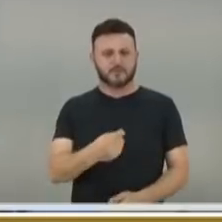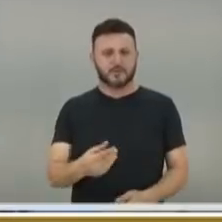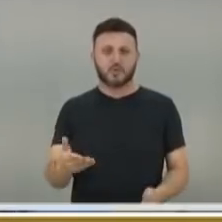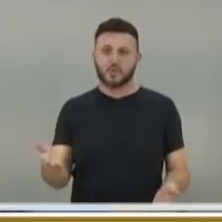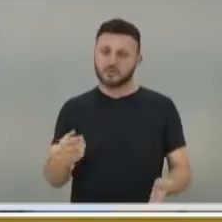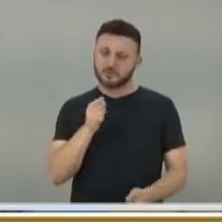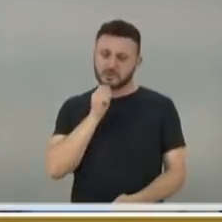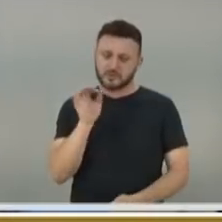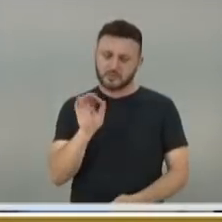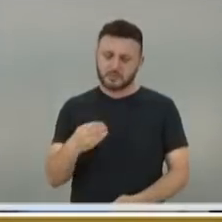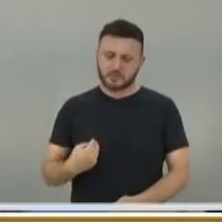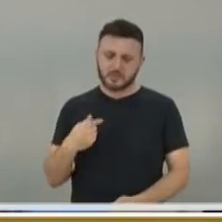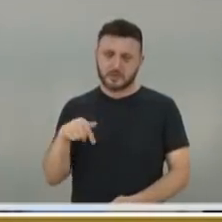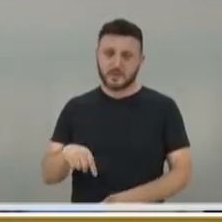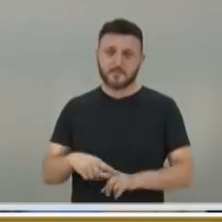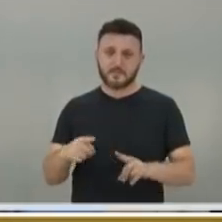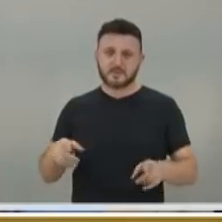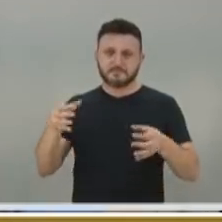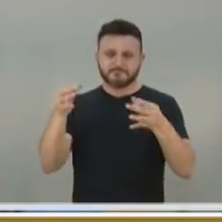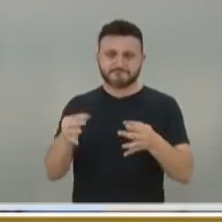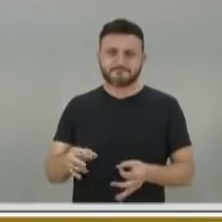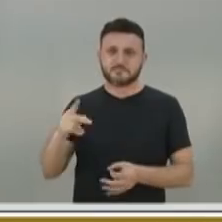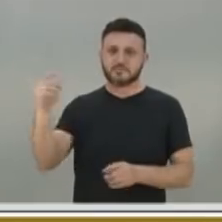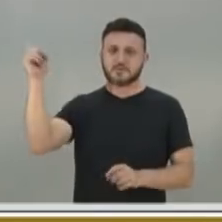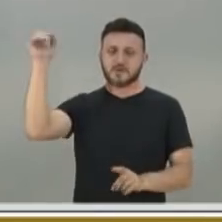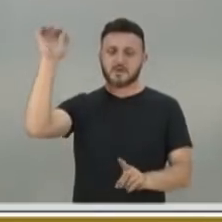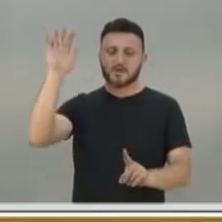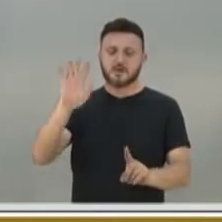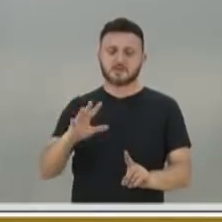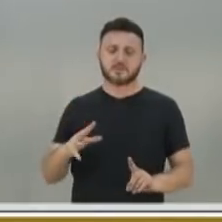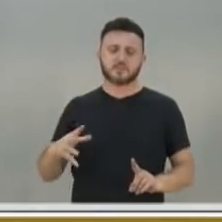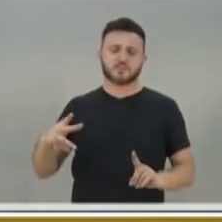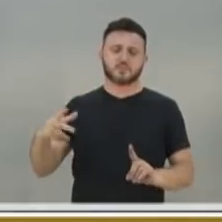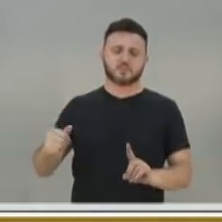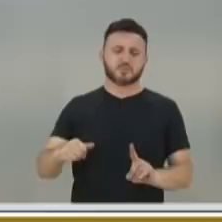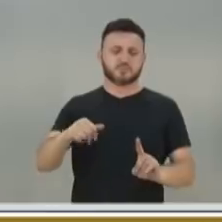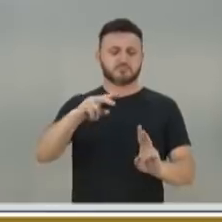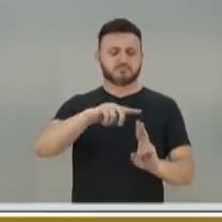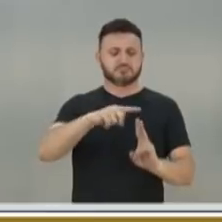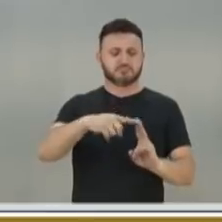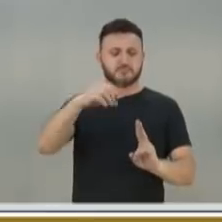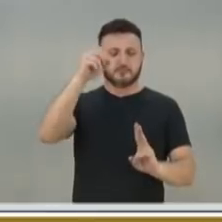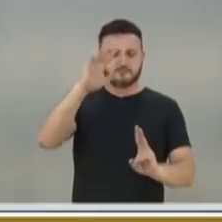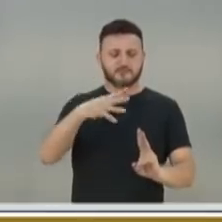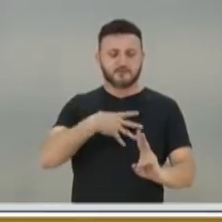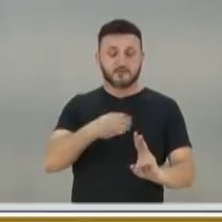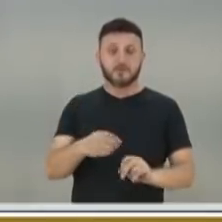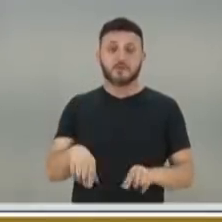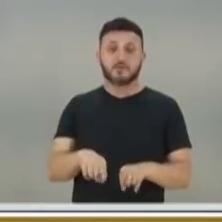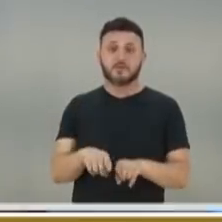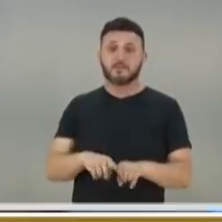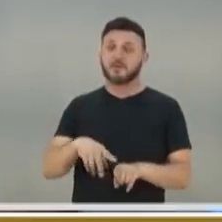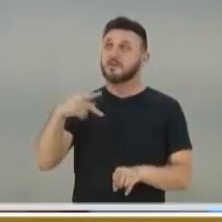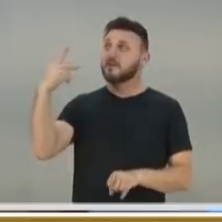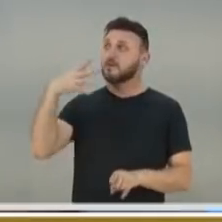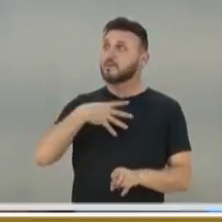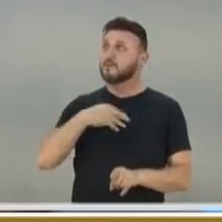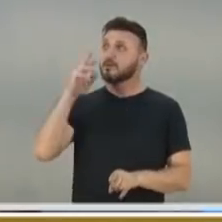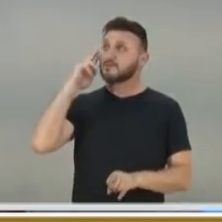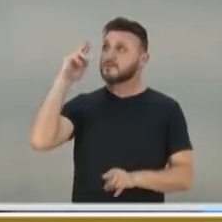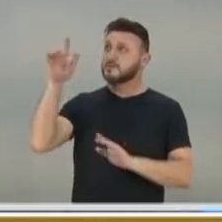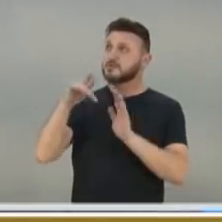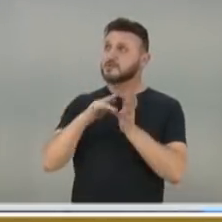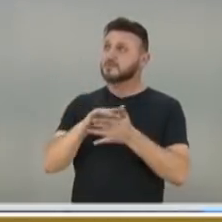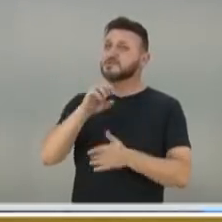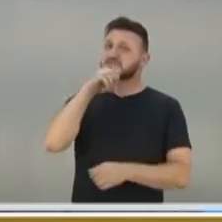aqui, mas com certeza que a sua graça chegue até os dois. Sim, Senhor Jesus, eles são teus filhos, Senhor, e o sim